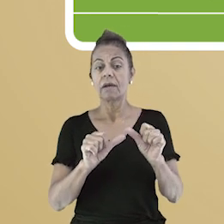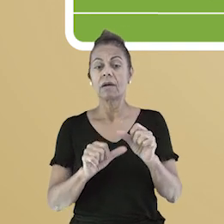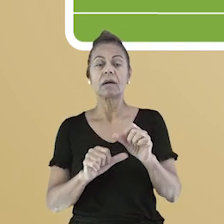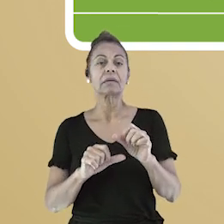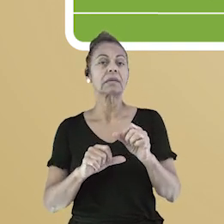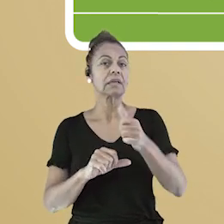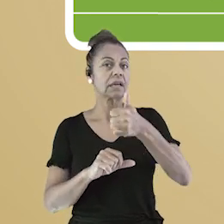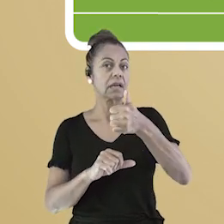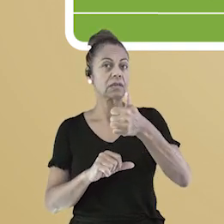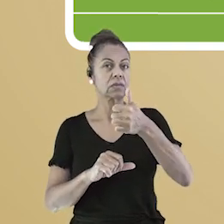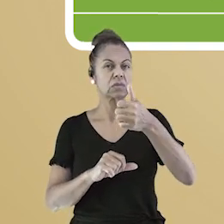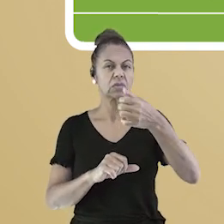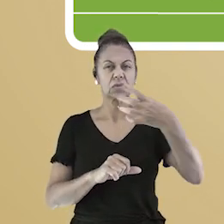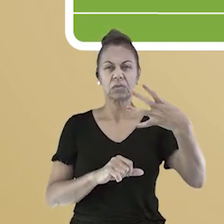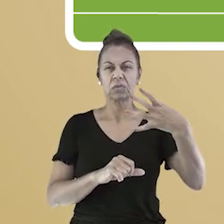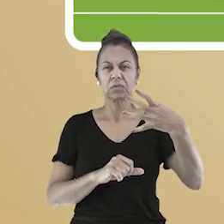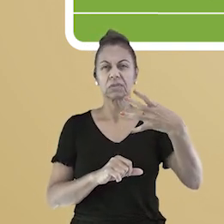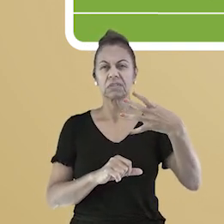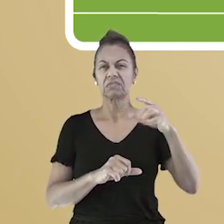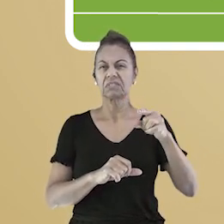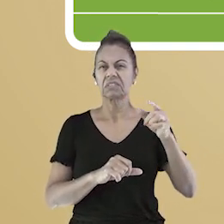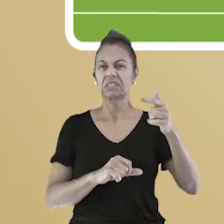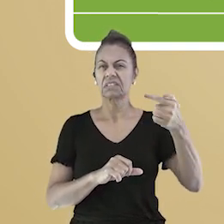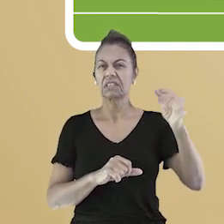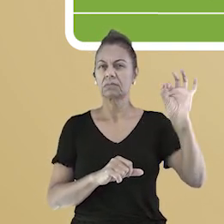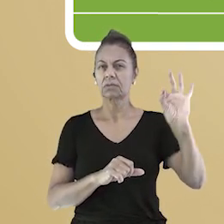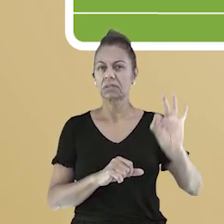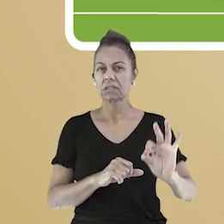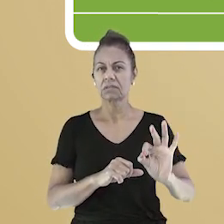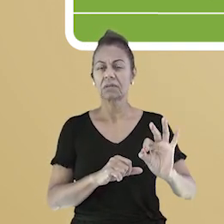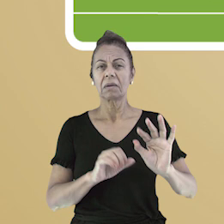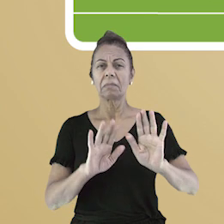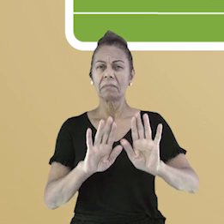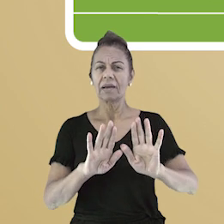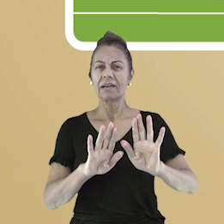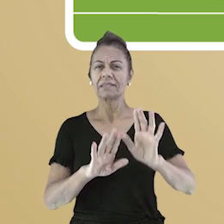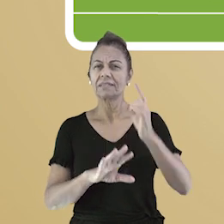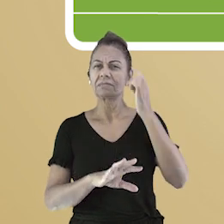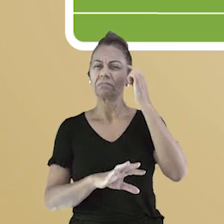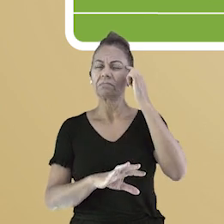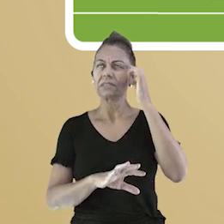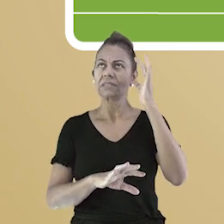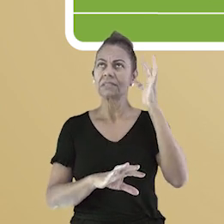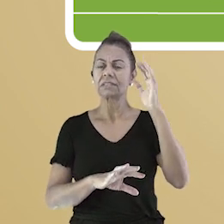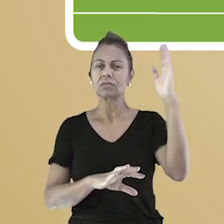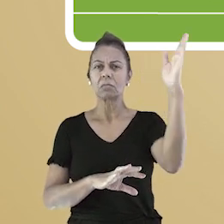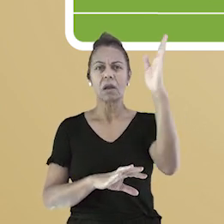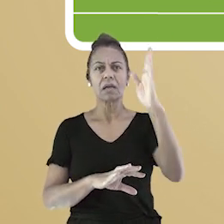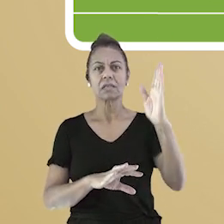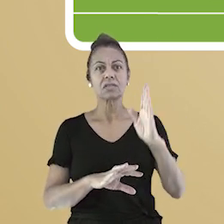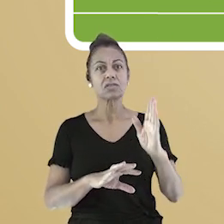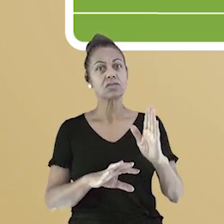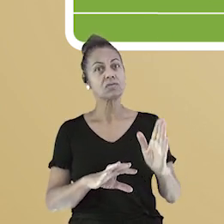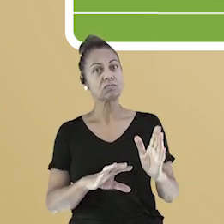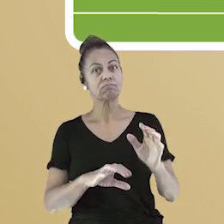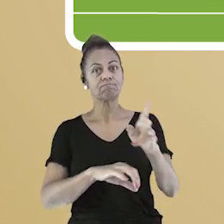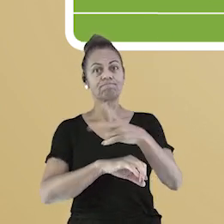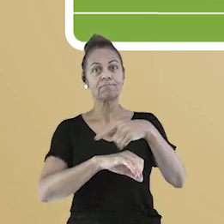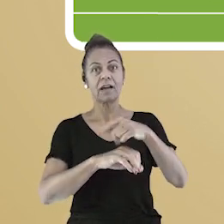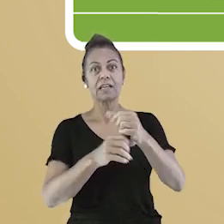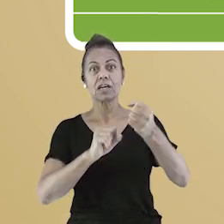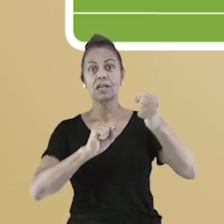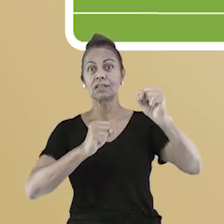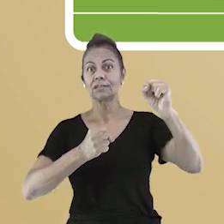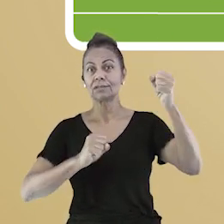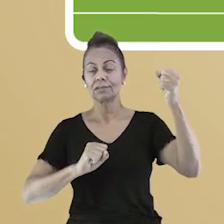14,7%. Uma queda considerável, né? Só que ela representa valores altos ainda, porque quando a gente pensa no tamanho do Brasil, nas proporções do que